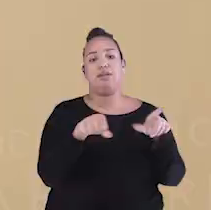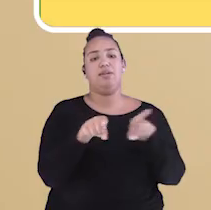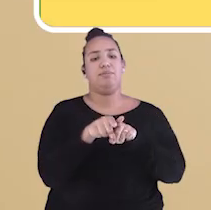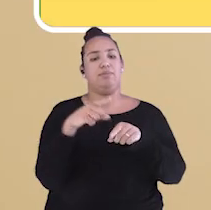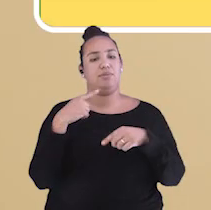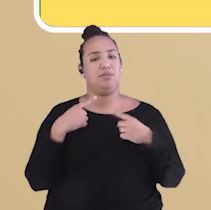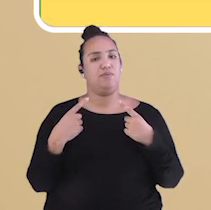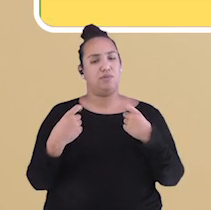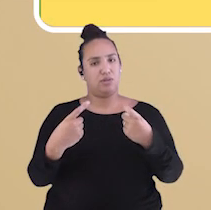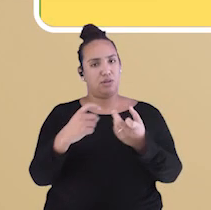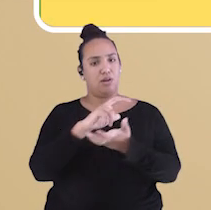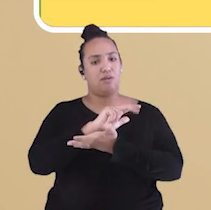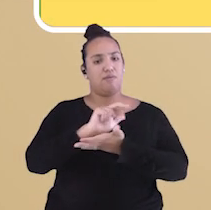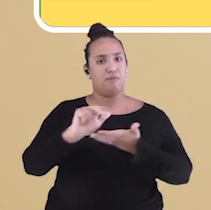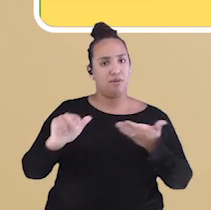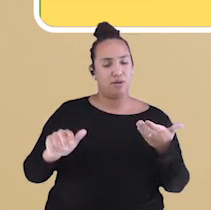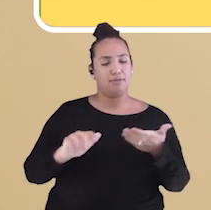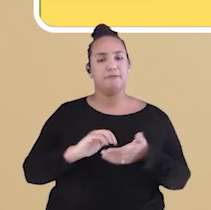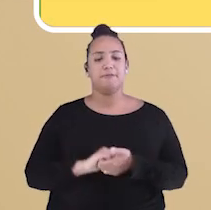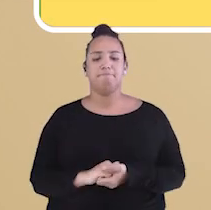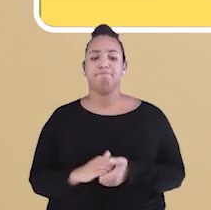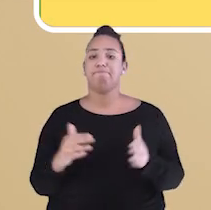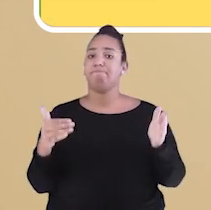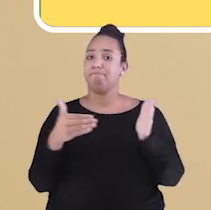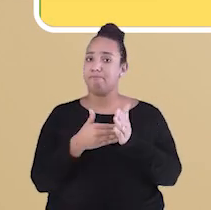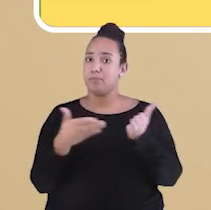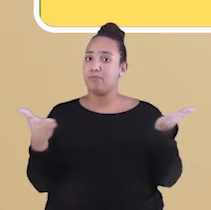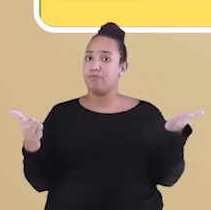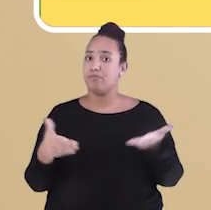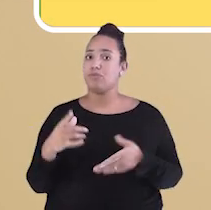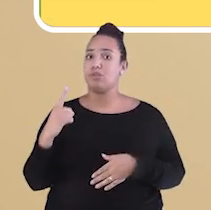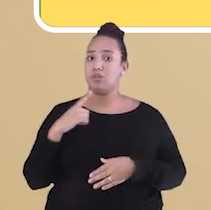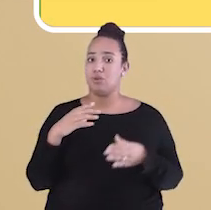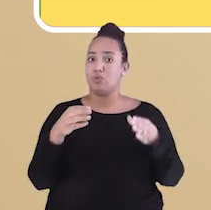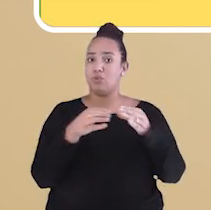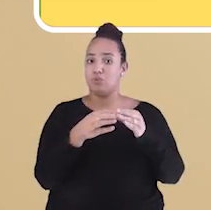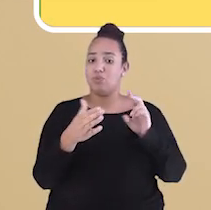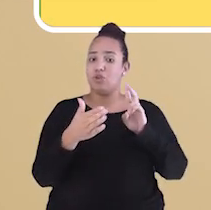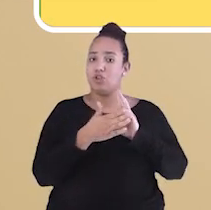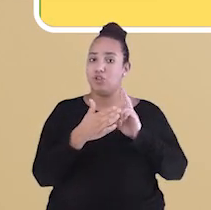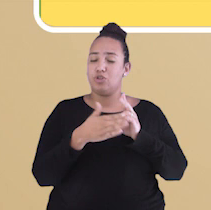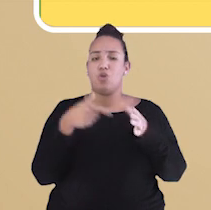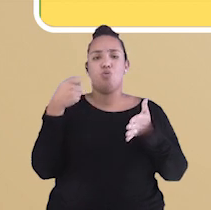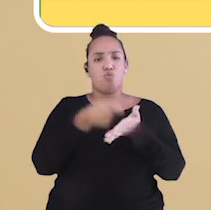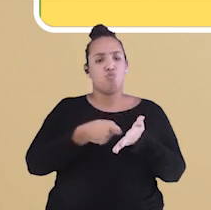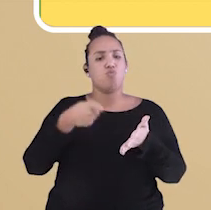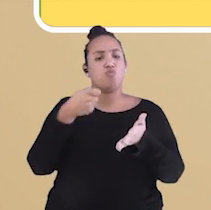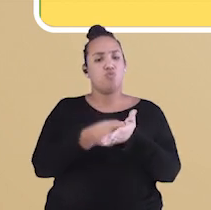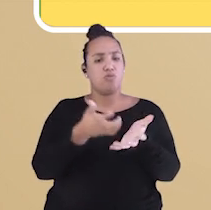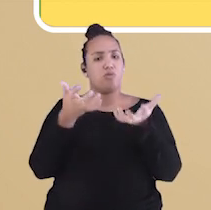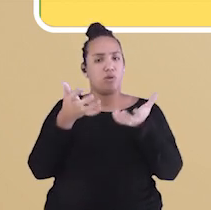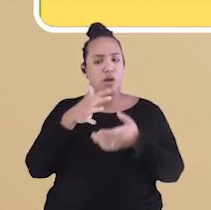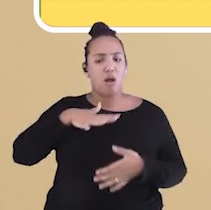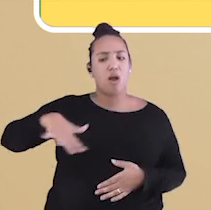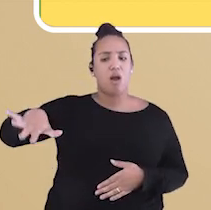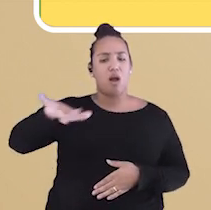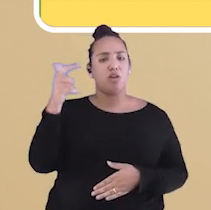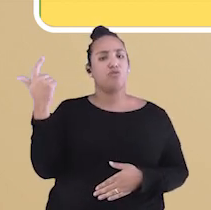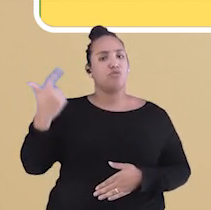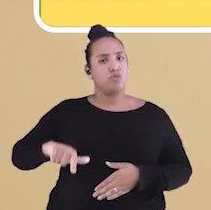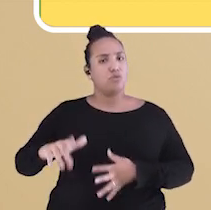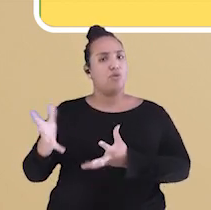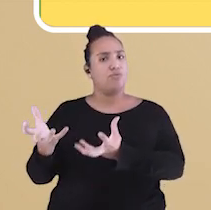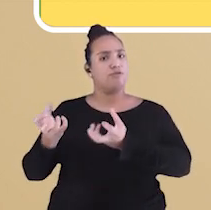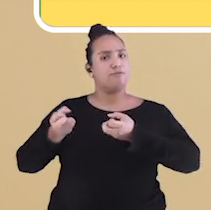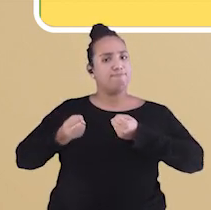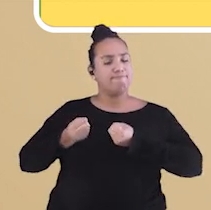conflitos. Até os dias de hoje, muitos indígenas lutam pela devolução de suas terras. Terras